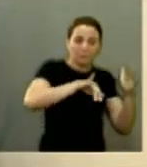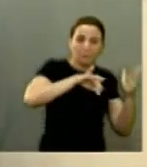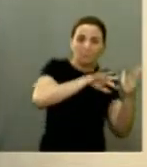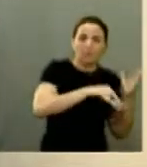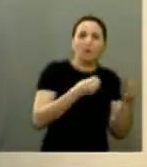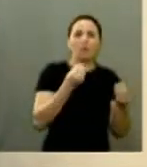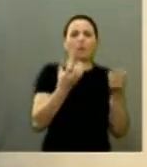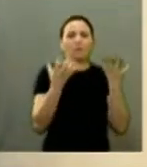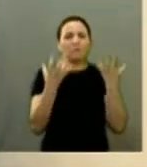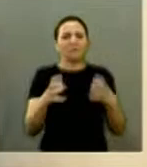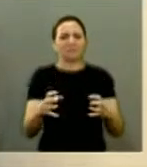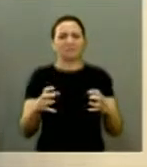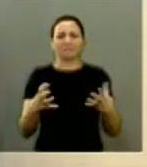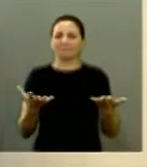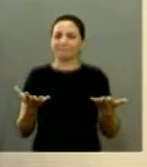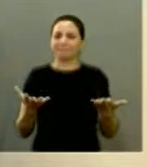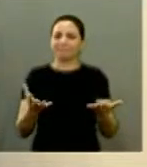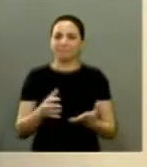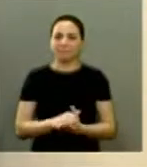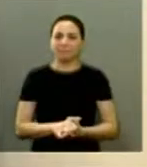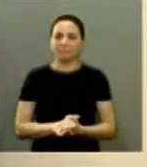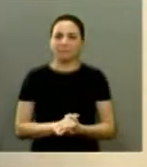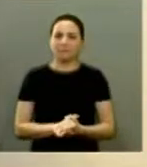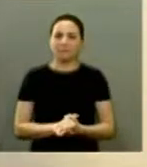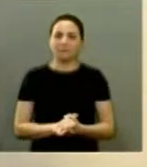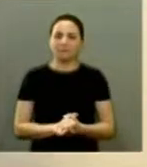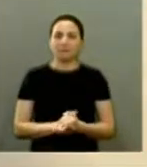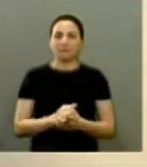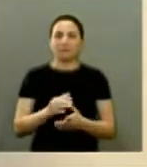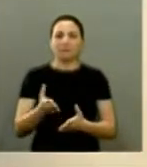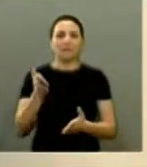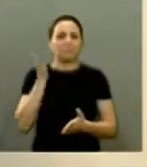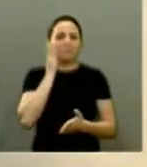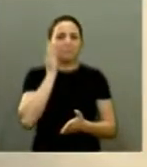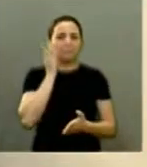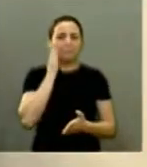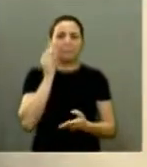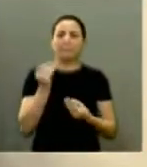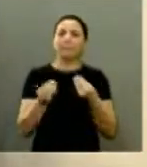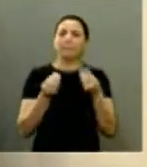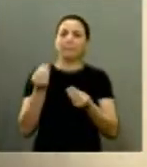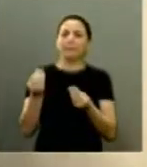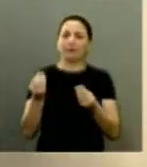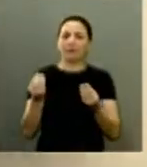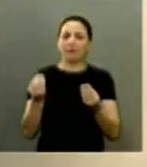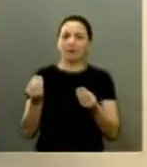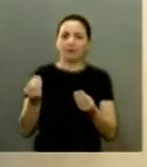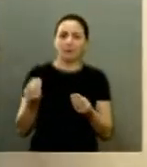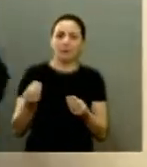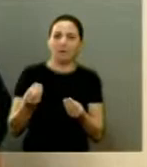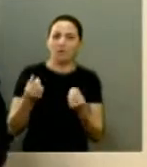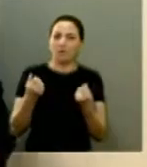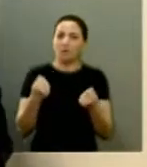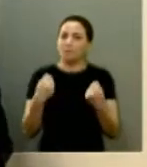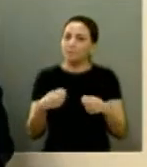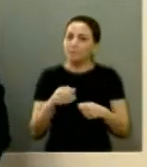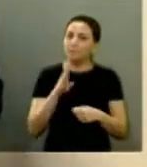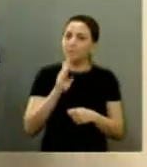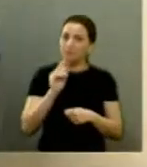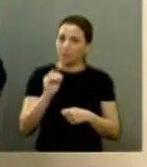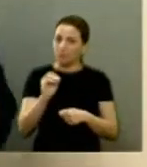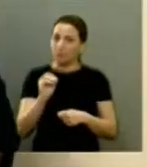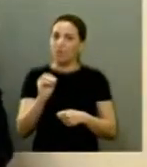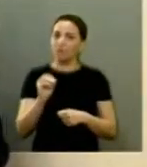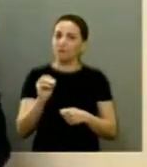para aceitar, né? Como ele falou, é cara de pau, cidadão, né? Falei para o Palomino que tem que fazer um boletim de ocorrência,